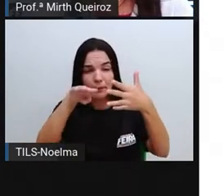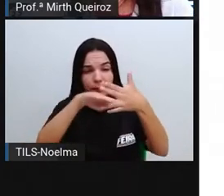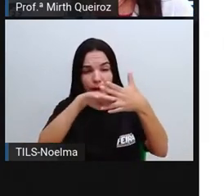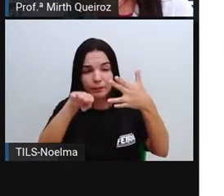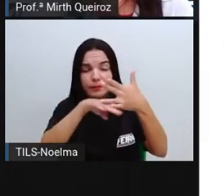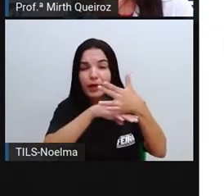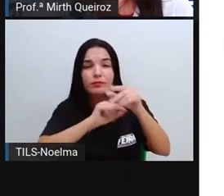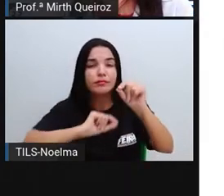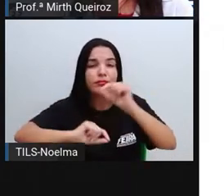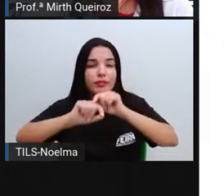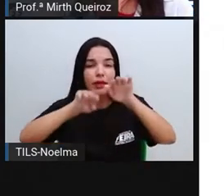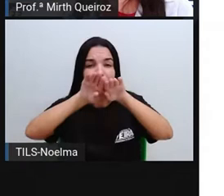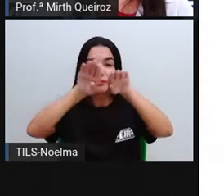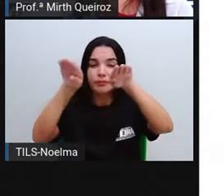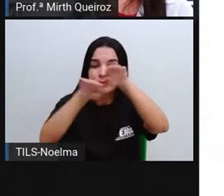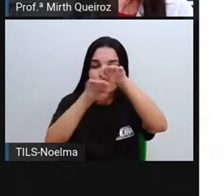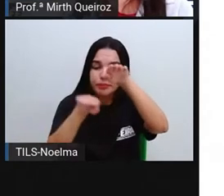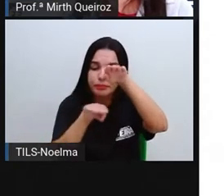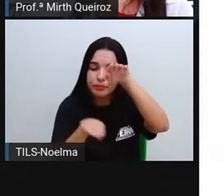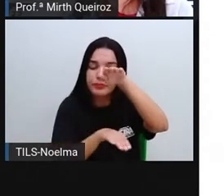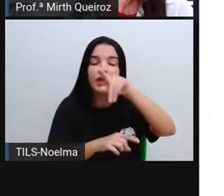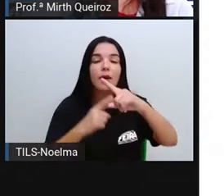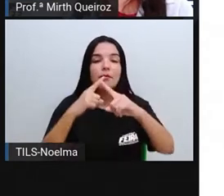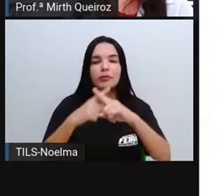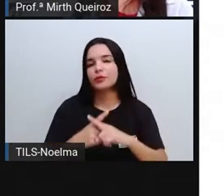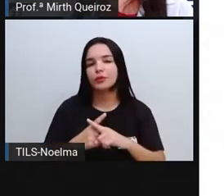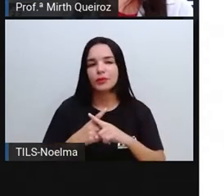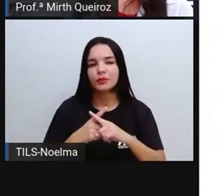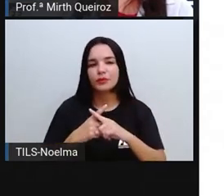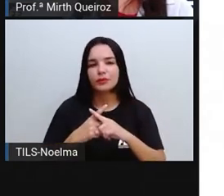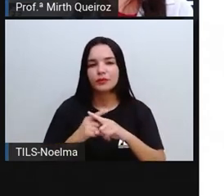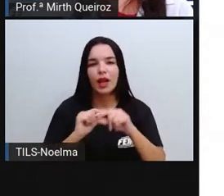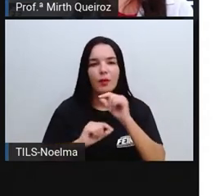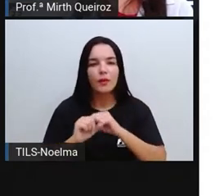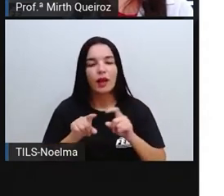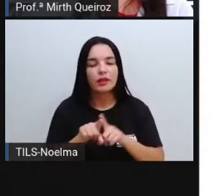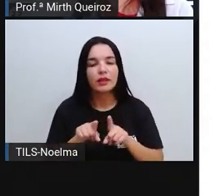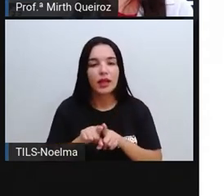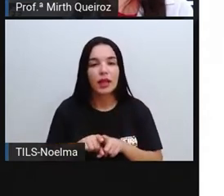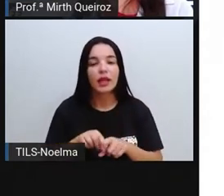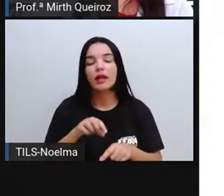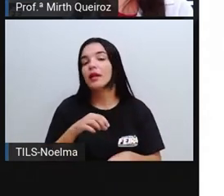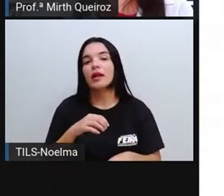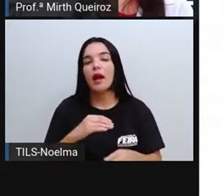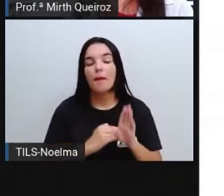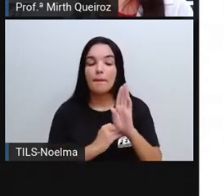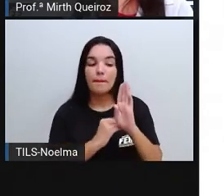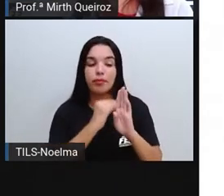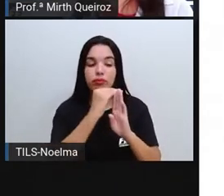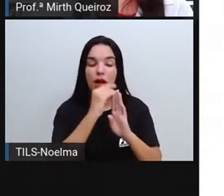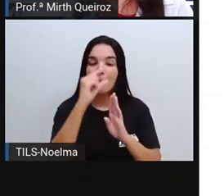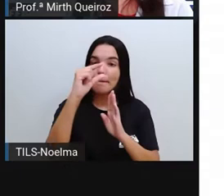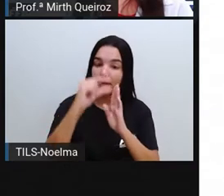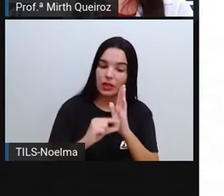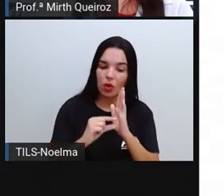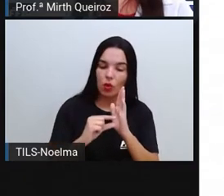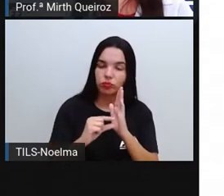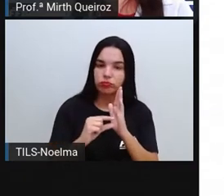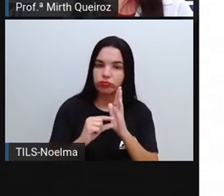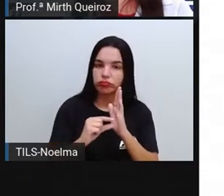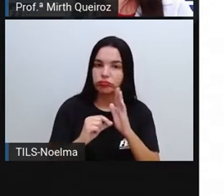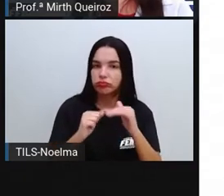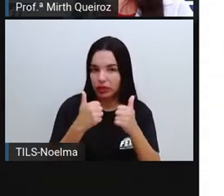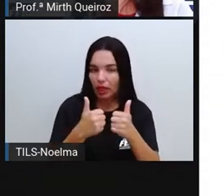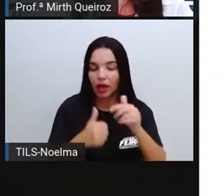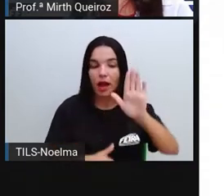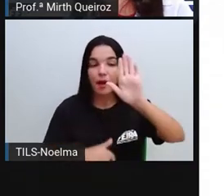sobre submúltiplos, são as medidas de capacidade menores do que o litro, que nesse